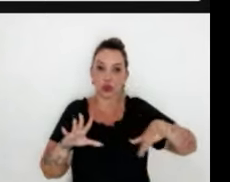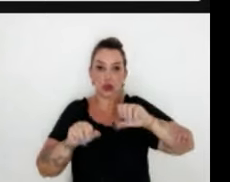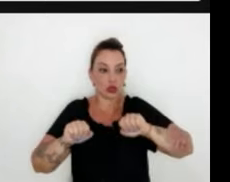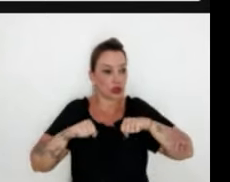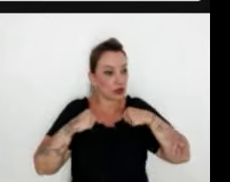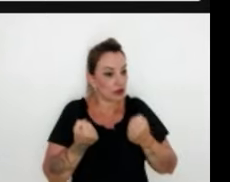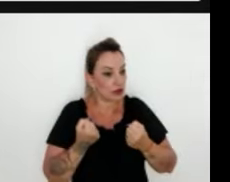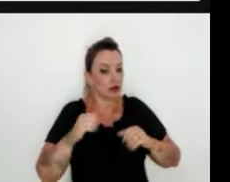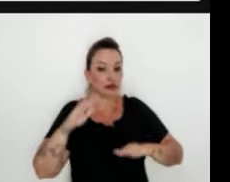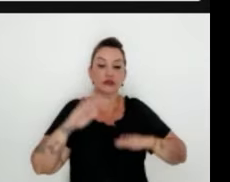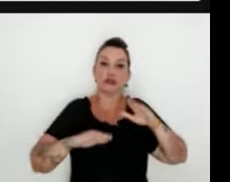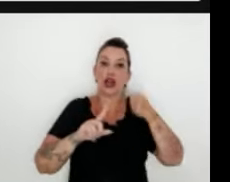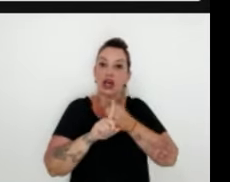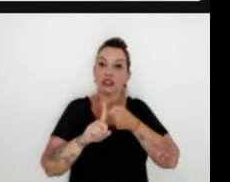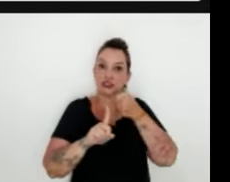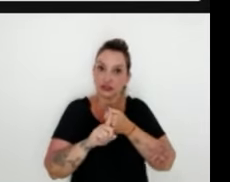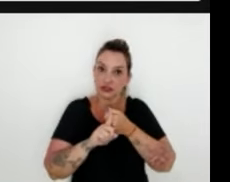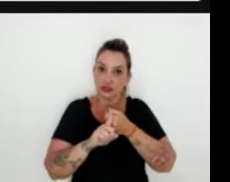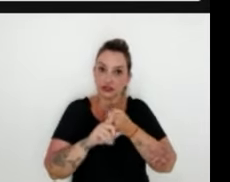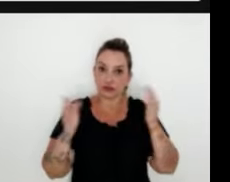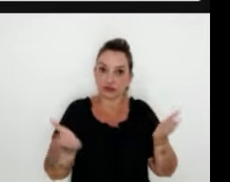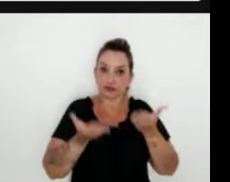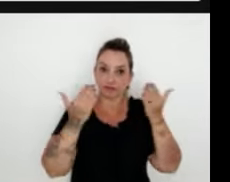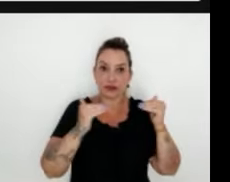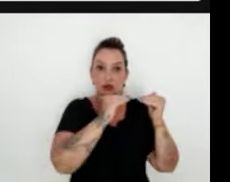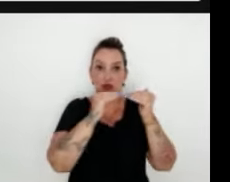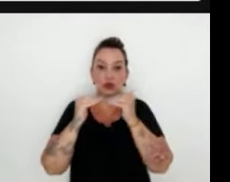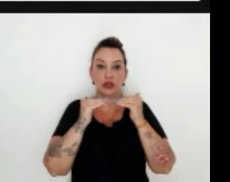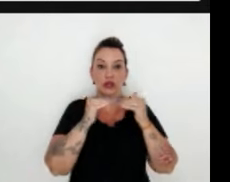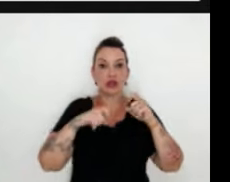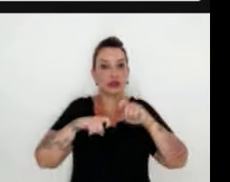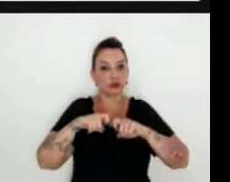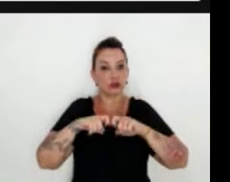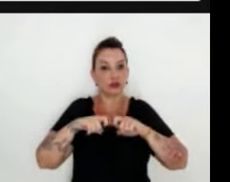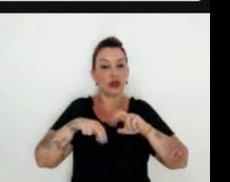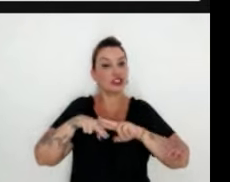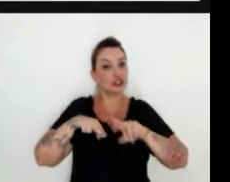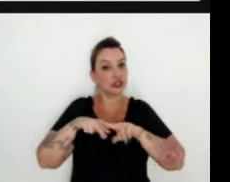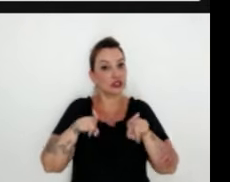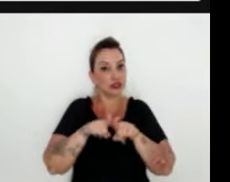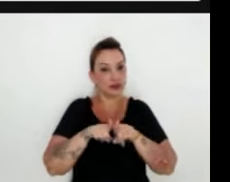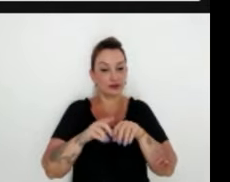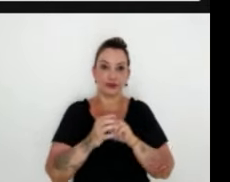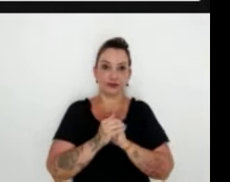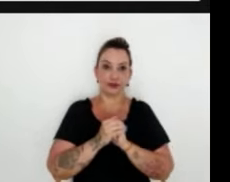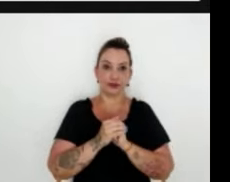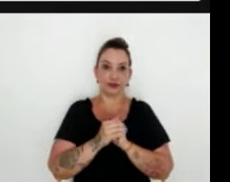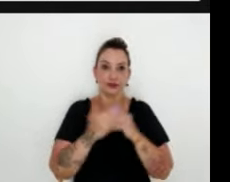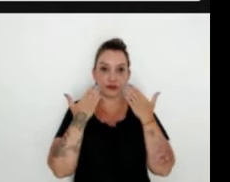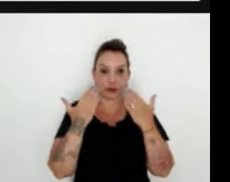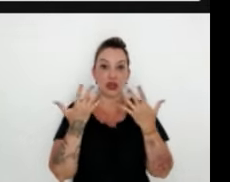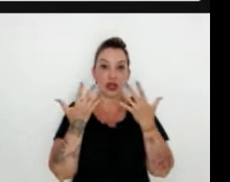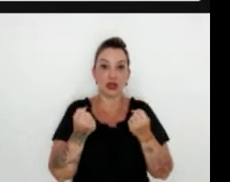variados ativismos em promover a equidade sexual e de gênero. Diante do recrudescimento de um